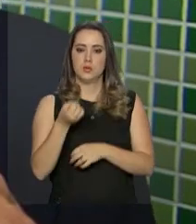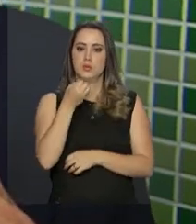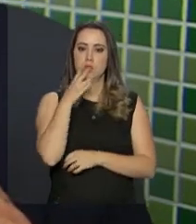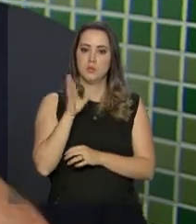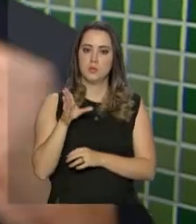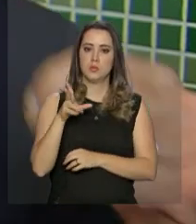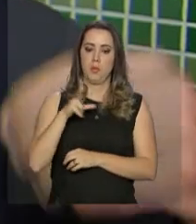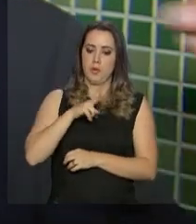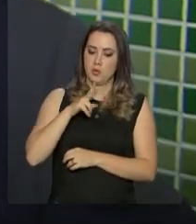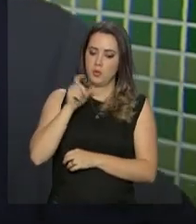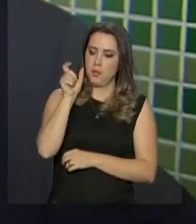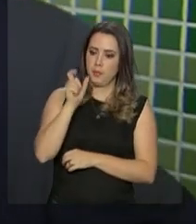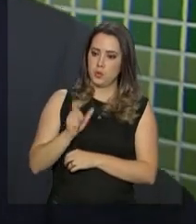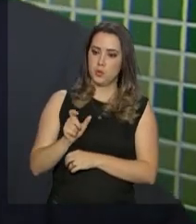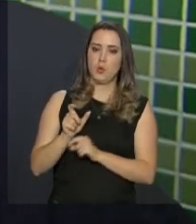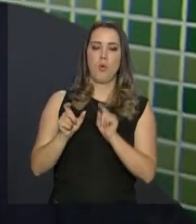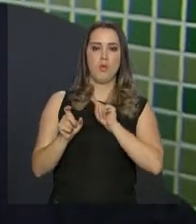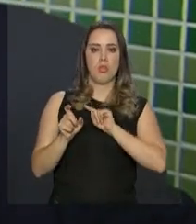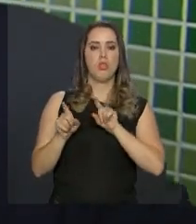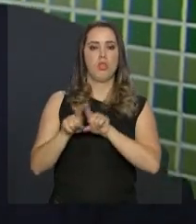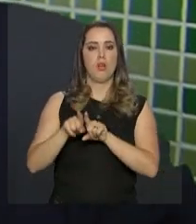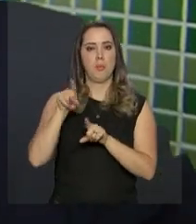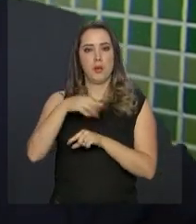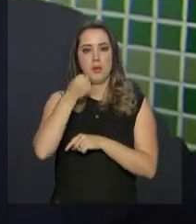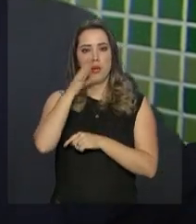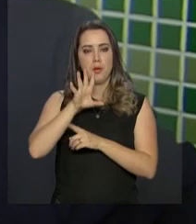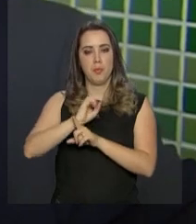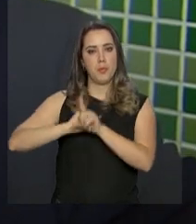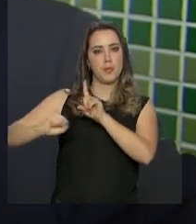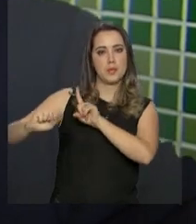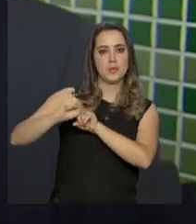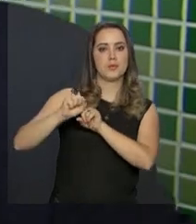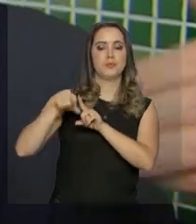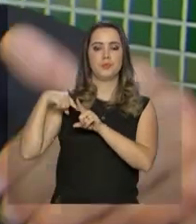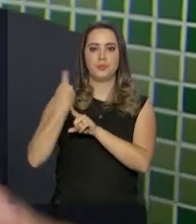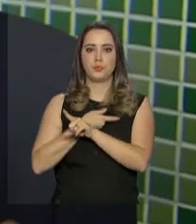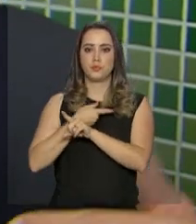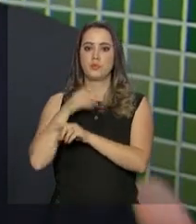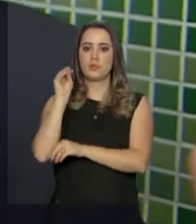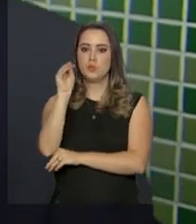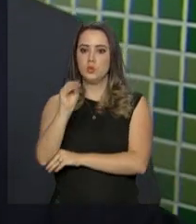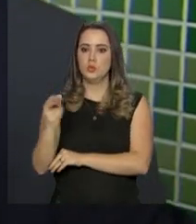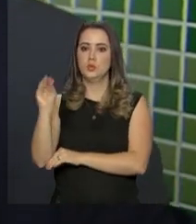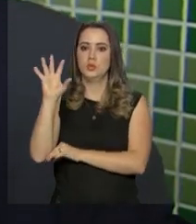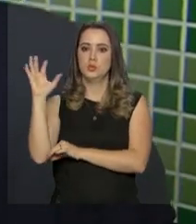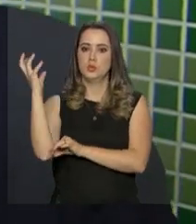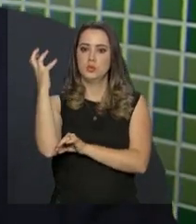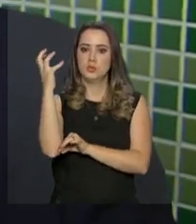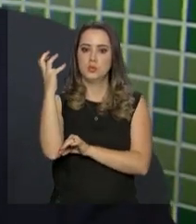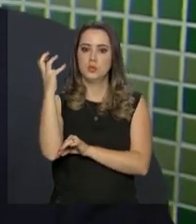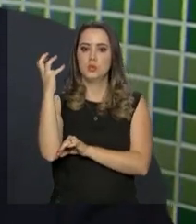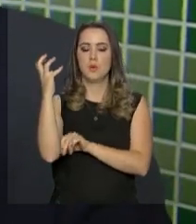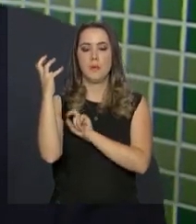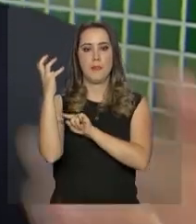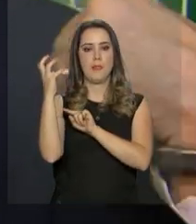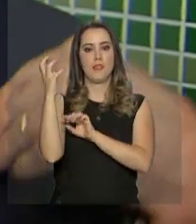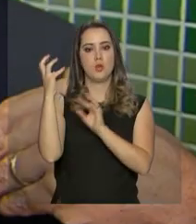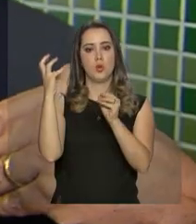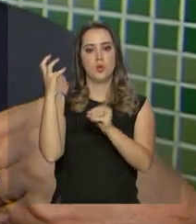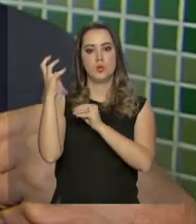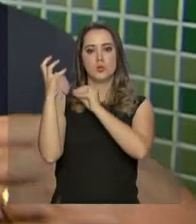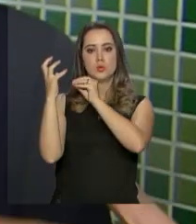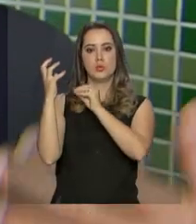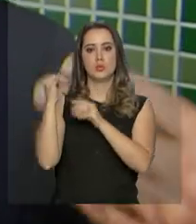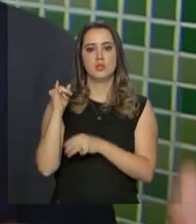para ele, mas vai gerar benefícios também para a sociedade. Ele só irá manter essa área, tá certo?